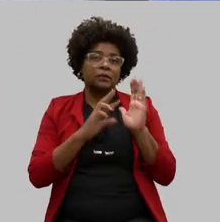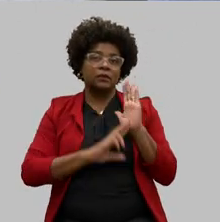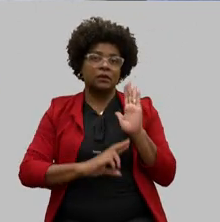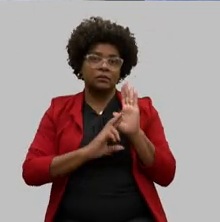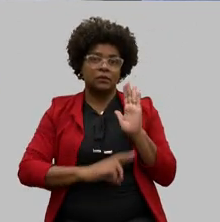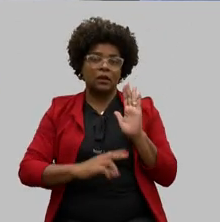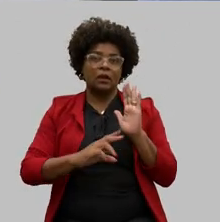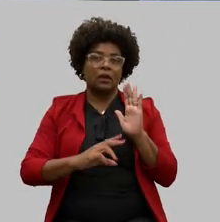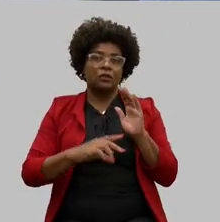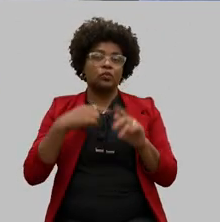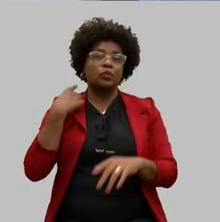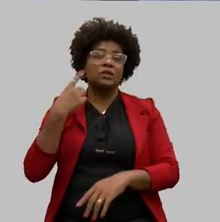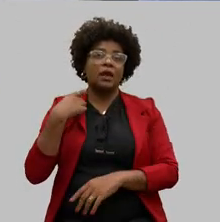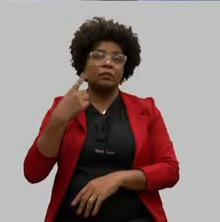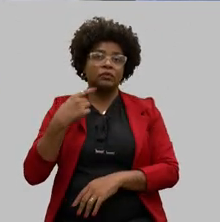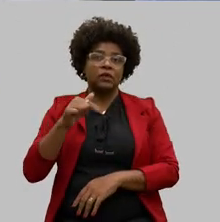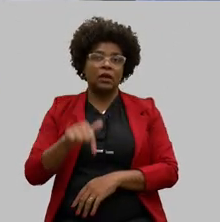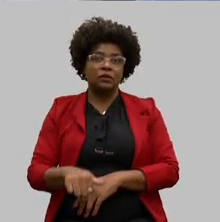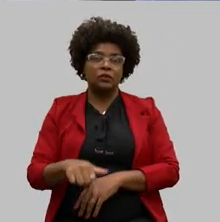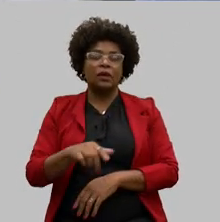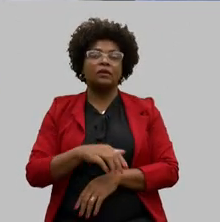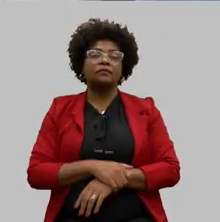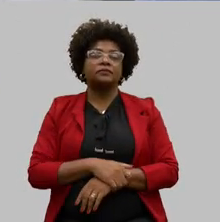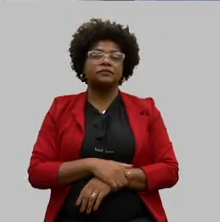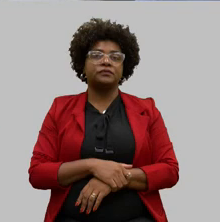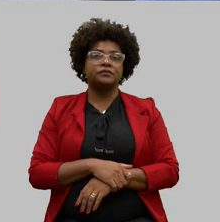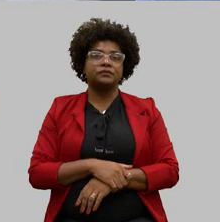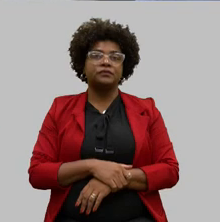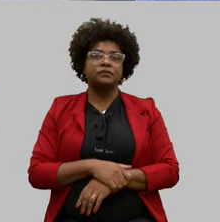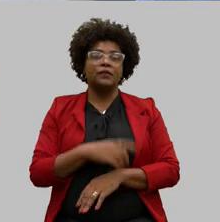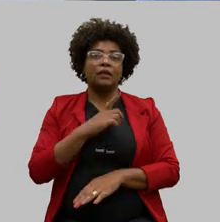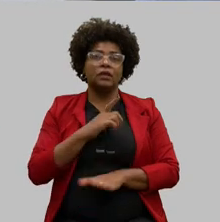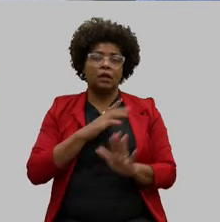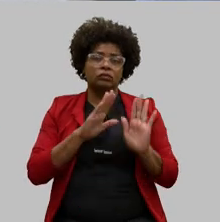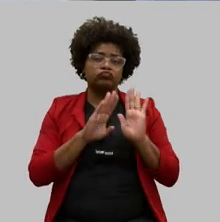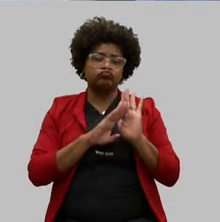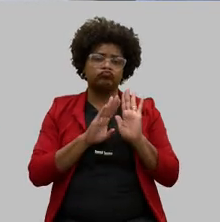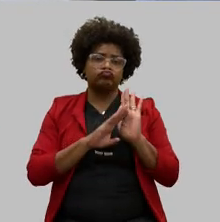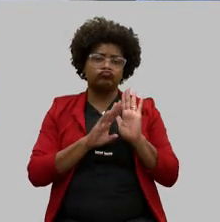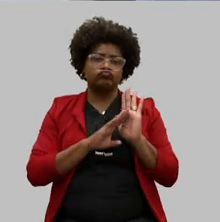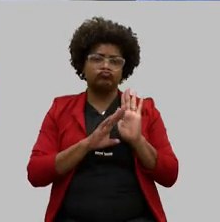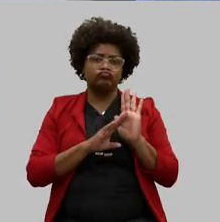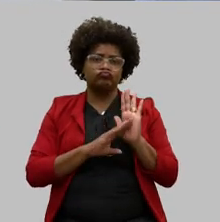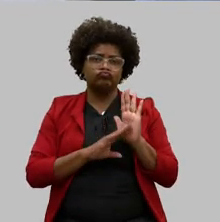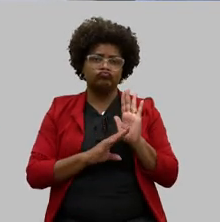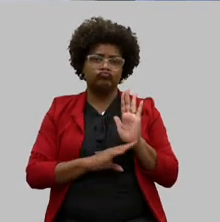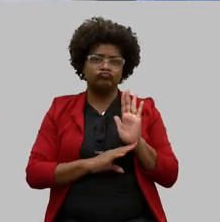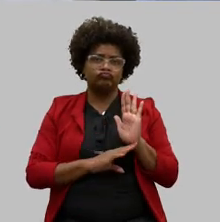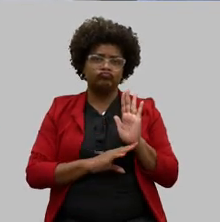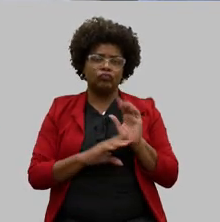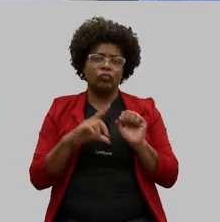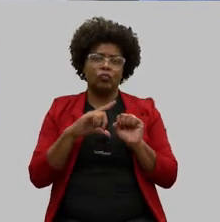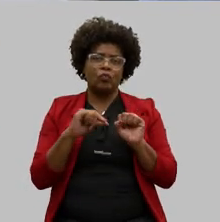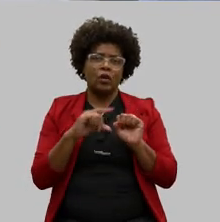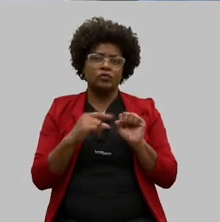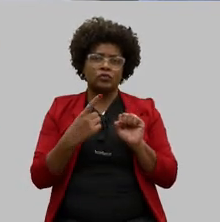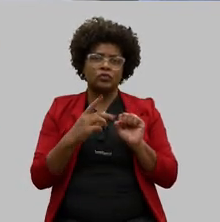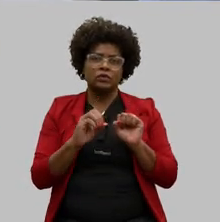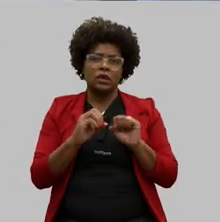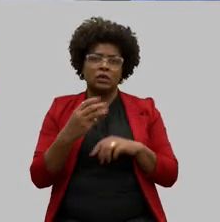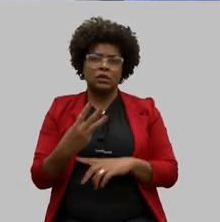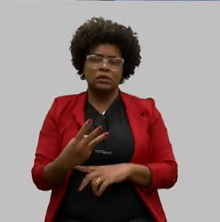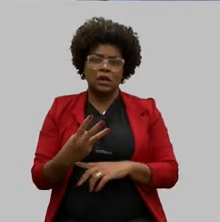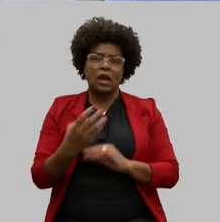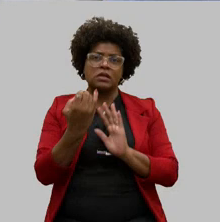que subscrevem requer de vossa excelência nos termos eh do artigo 103 inciso 3º